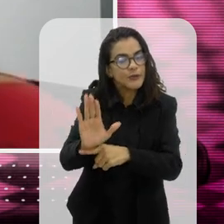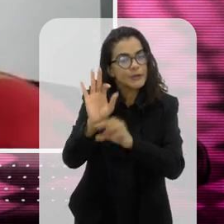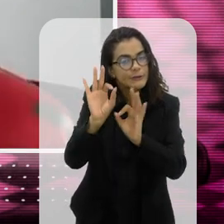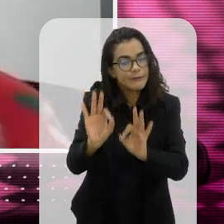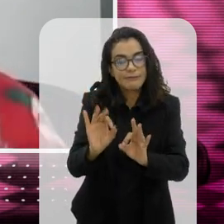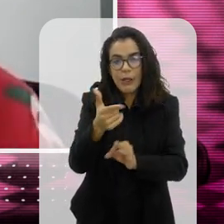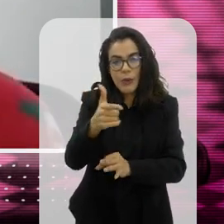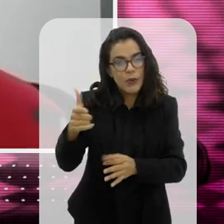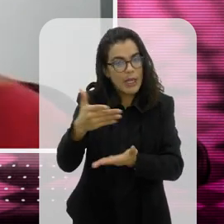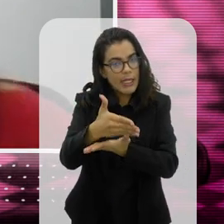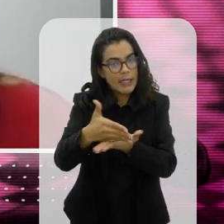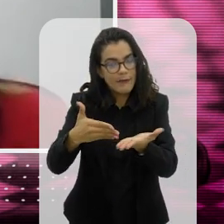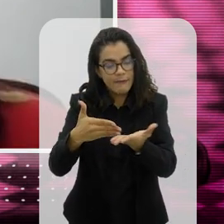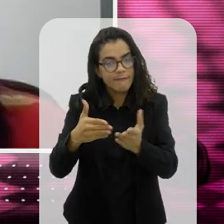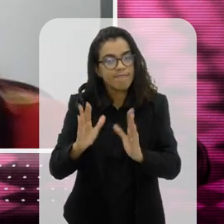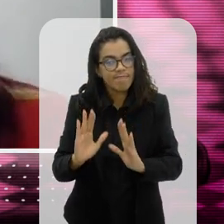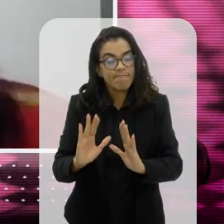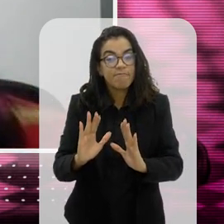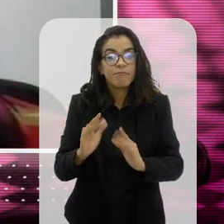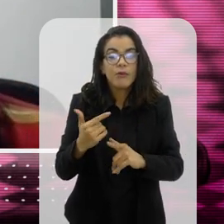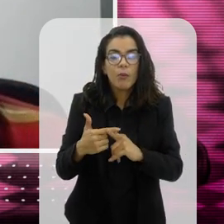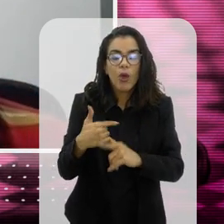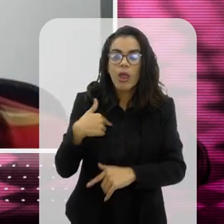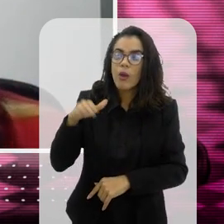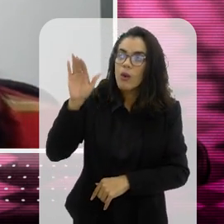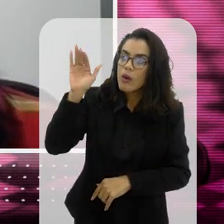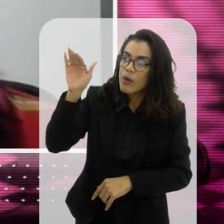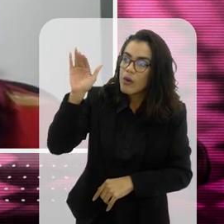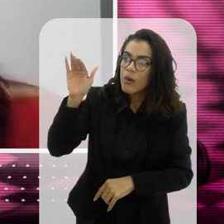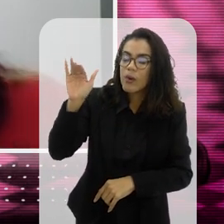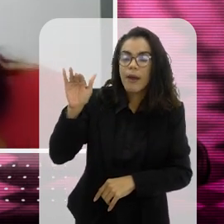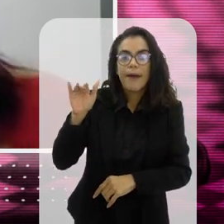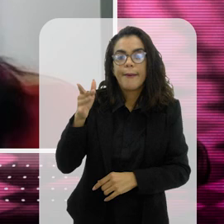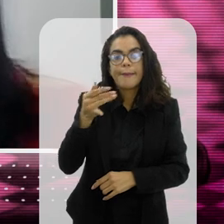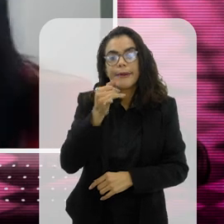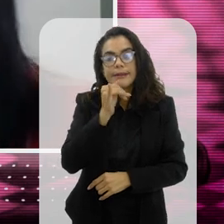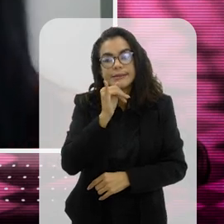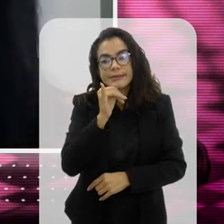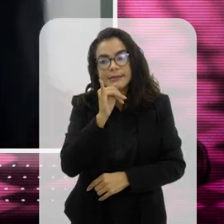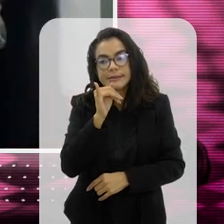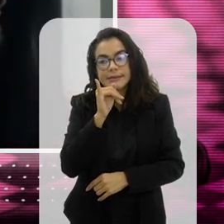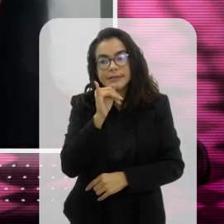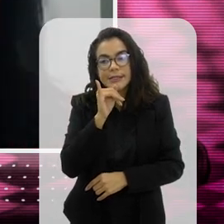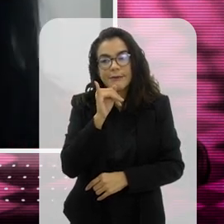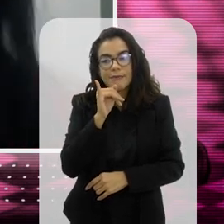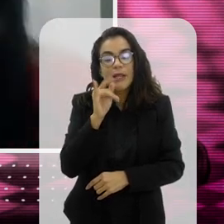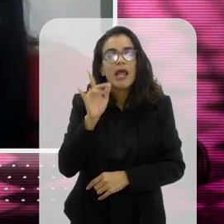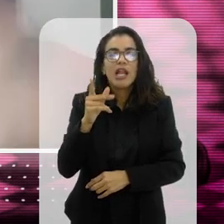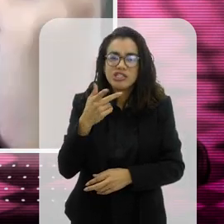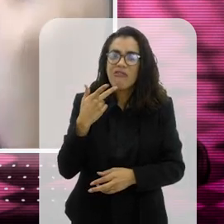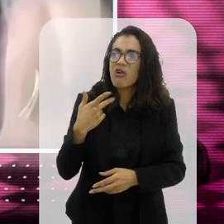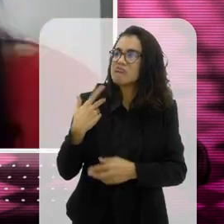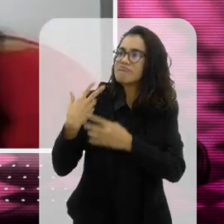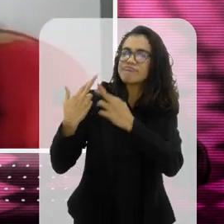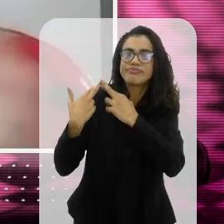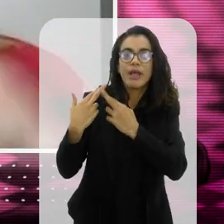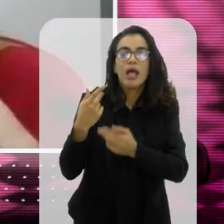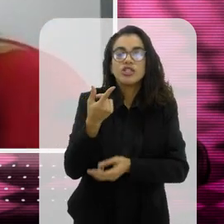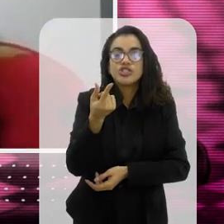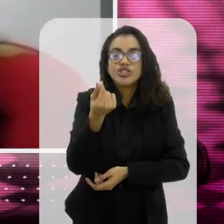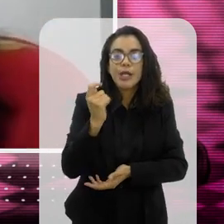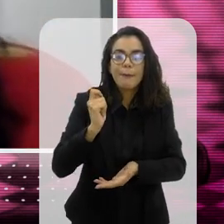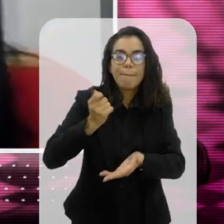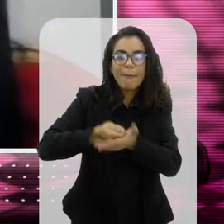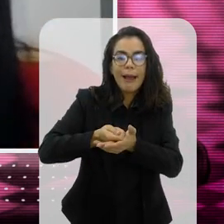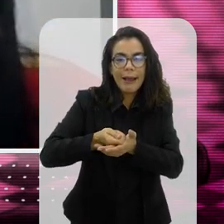sabe? Aí tem a ajuda, mas não tem a divisão. Isso cansa, porque eu tenho que lembrar ele, uma das tarefas. Que ele já se comprometeu que está